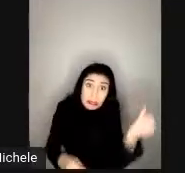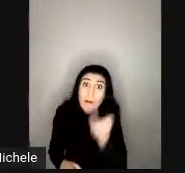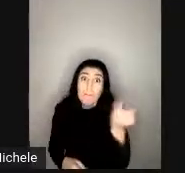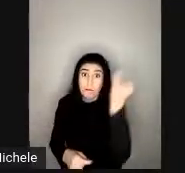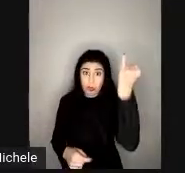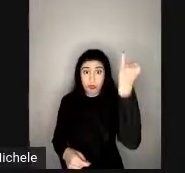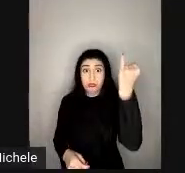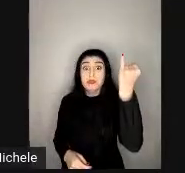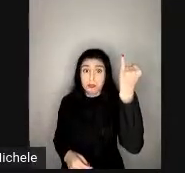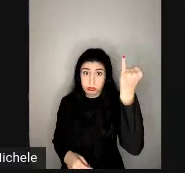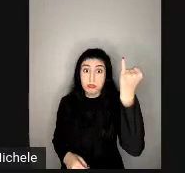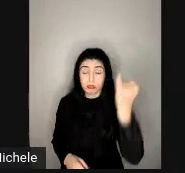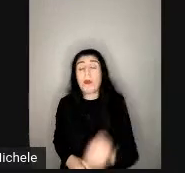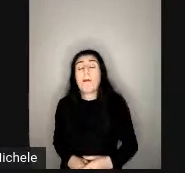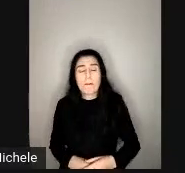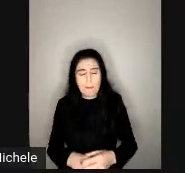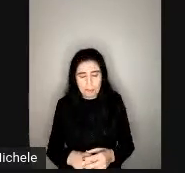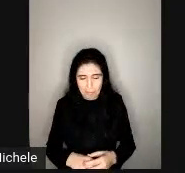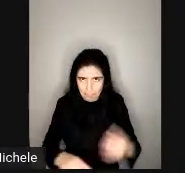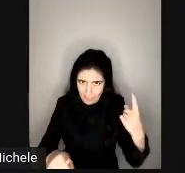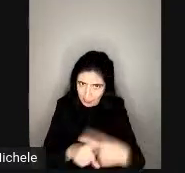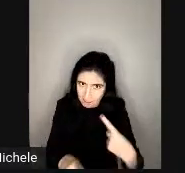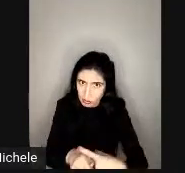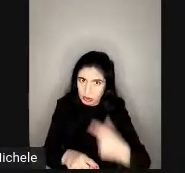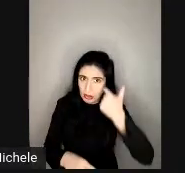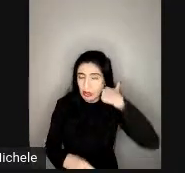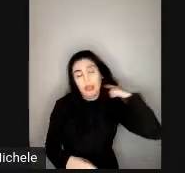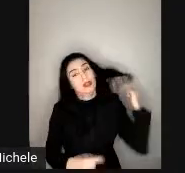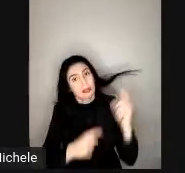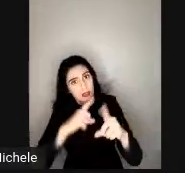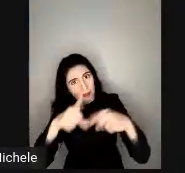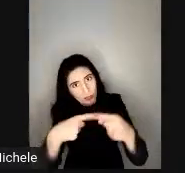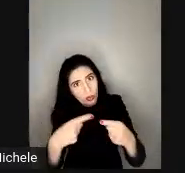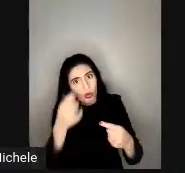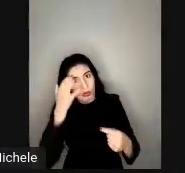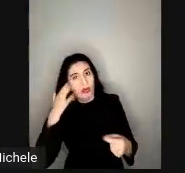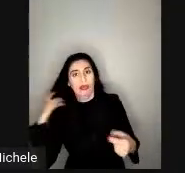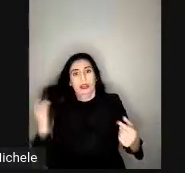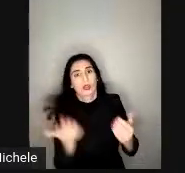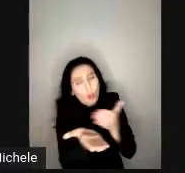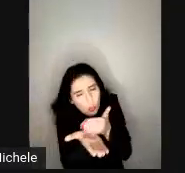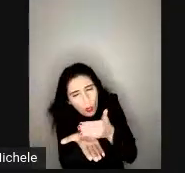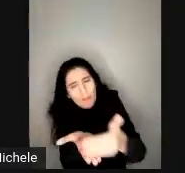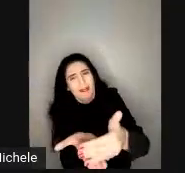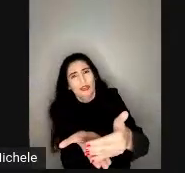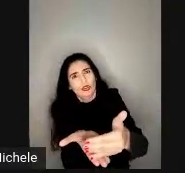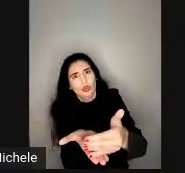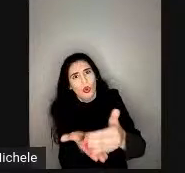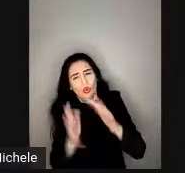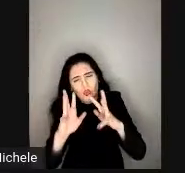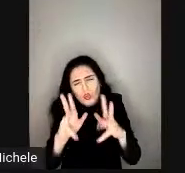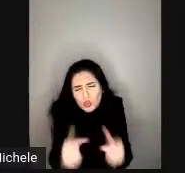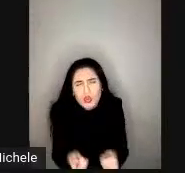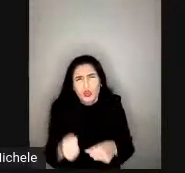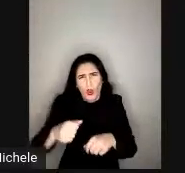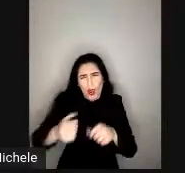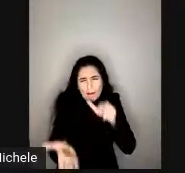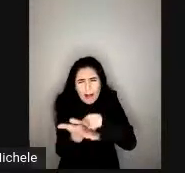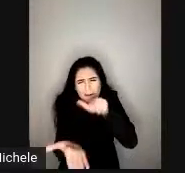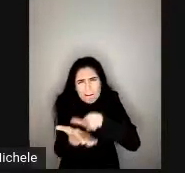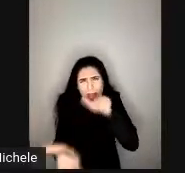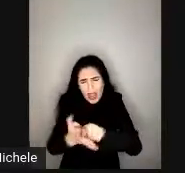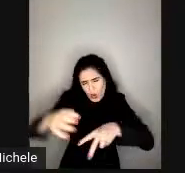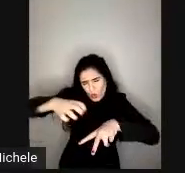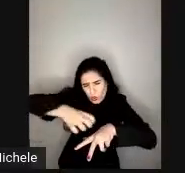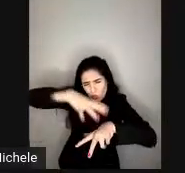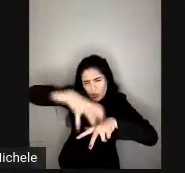né? Porque depois que você iniciou o tratamento, juntou aquele monte de tomografias e já fez